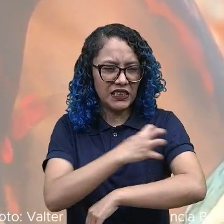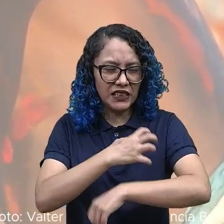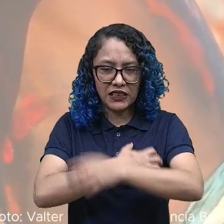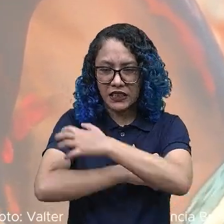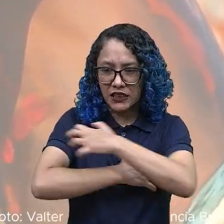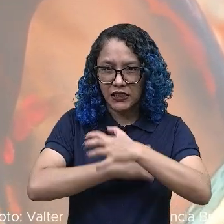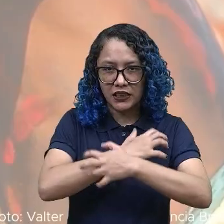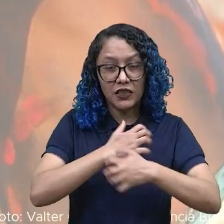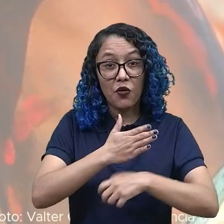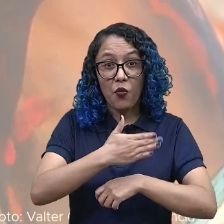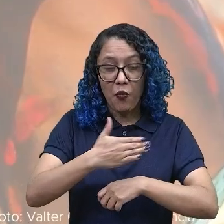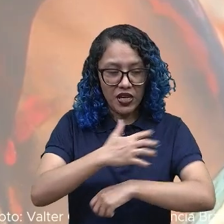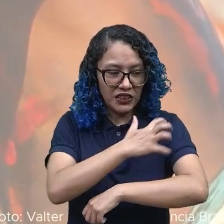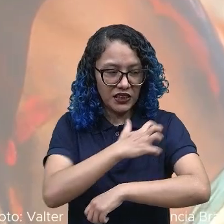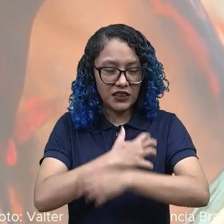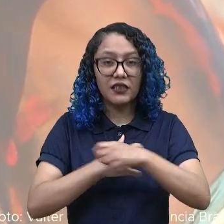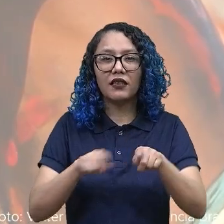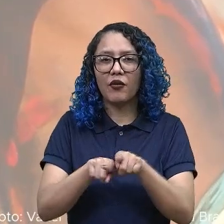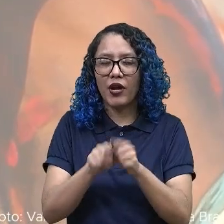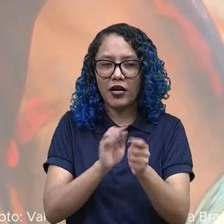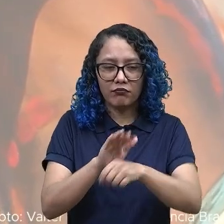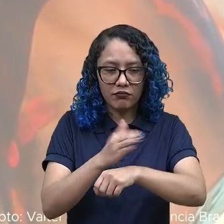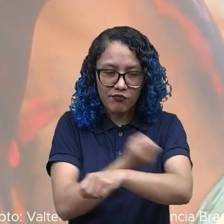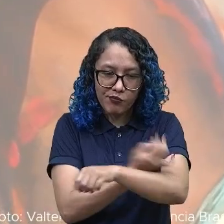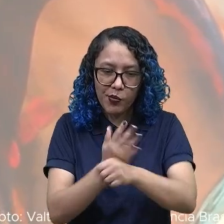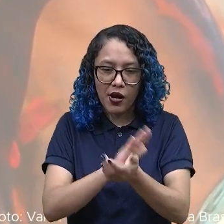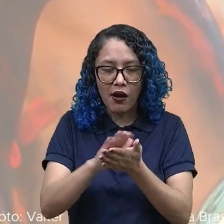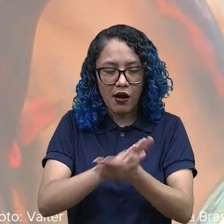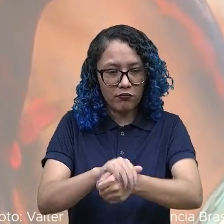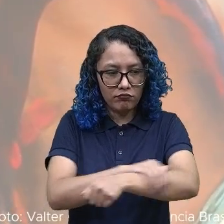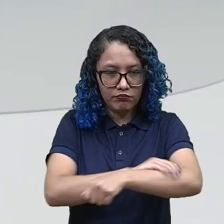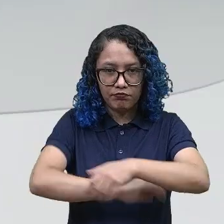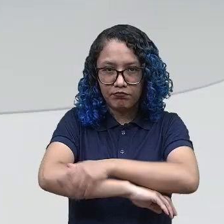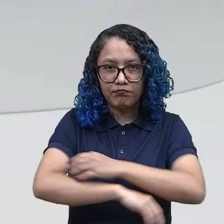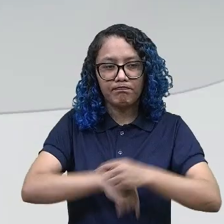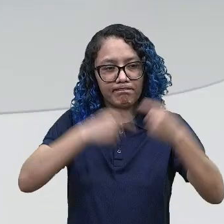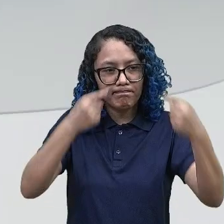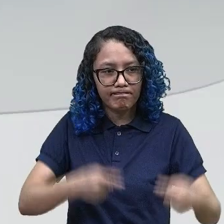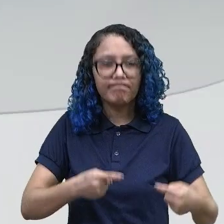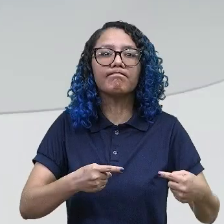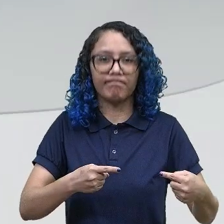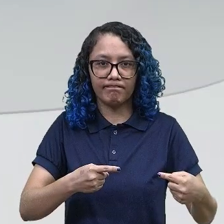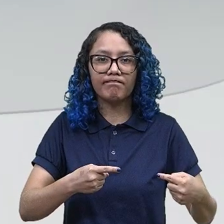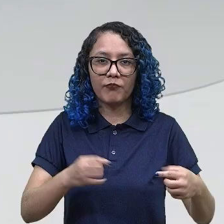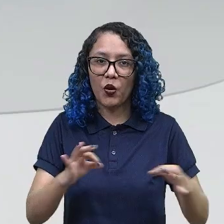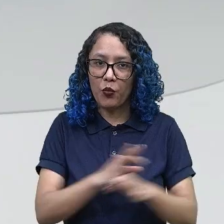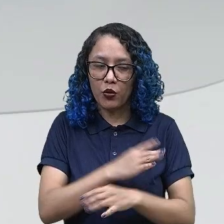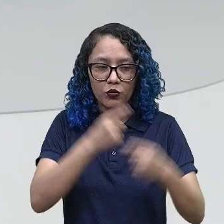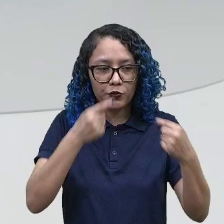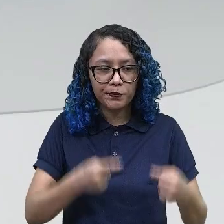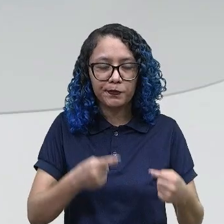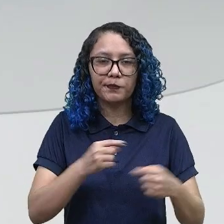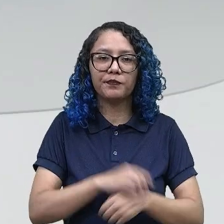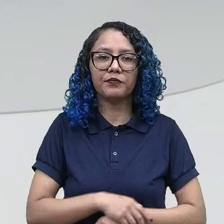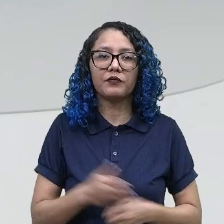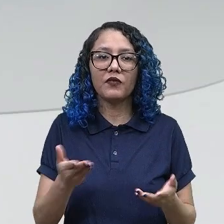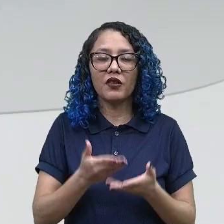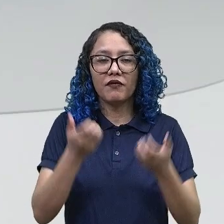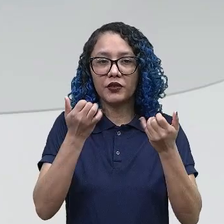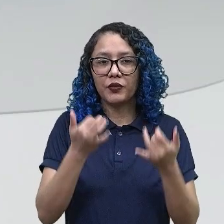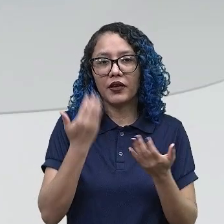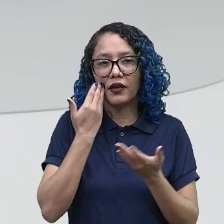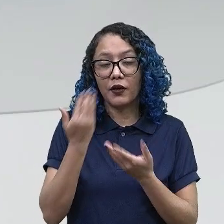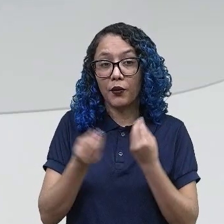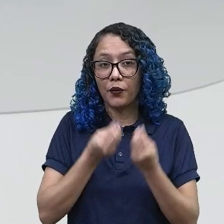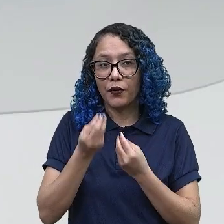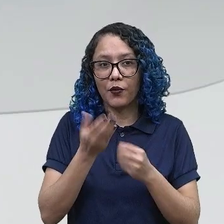passam ervas para que tenham força para enfrentar o adversário. Bom, e nós vamos falar agora um pouco da preparação para